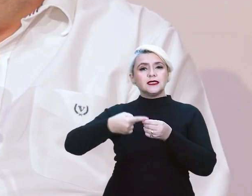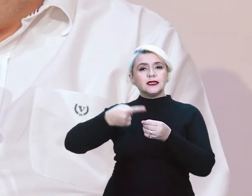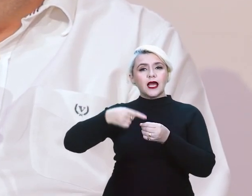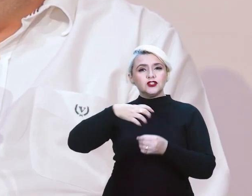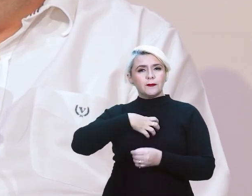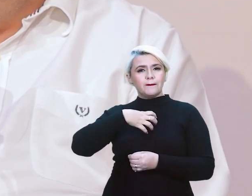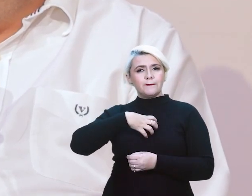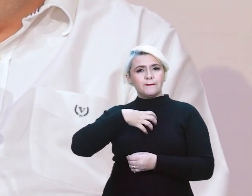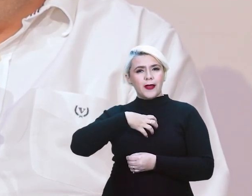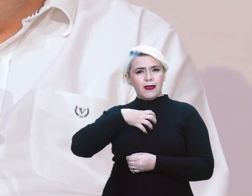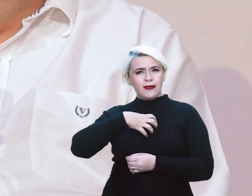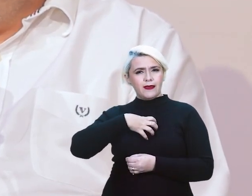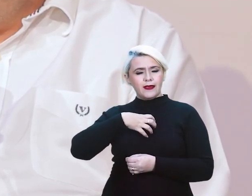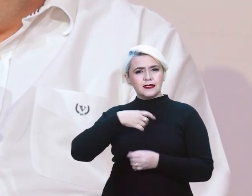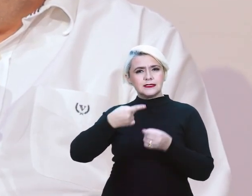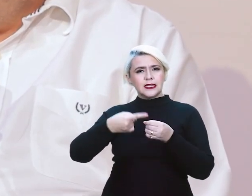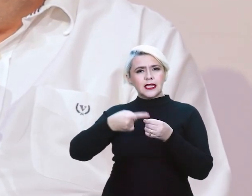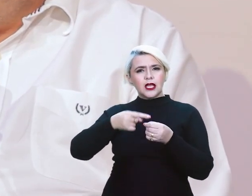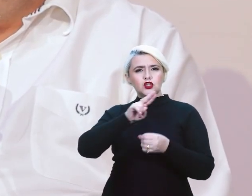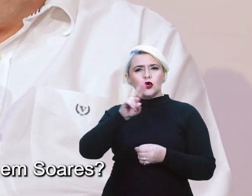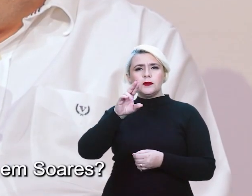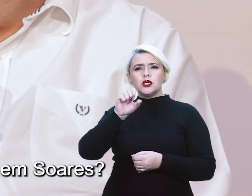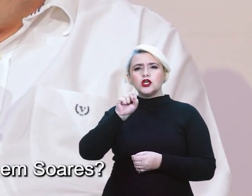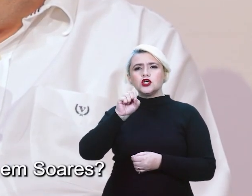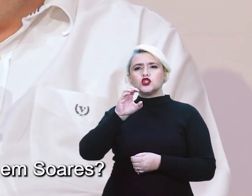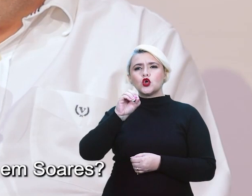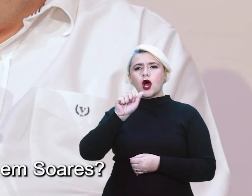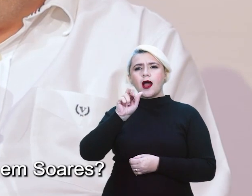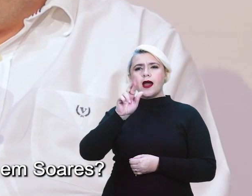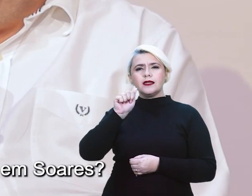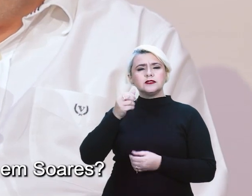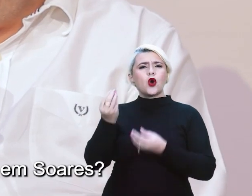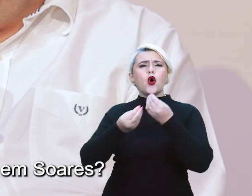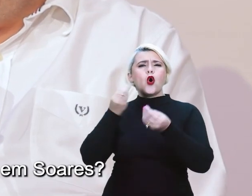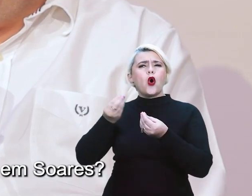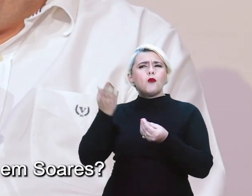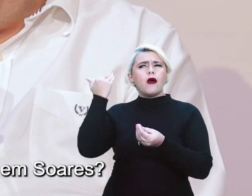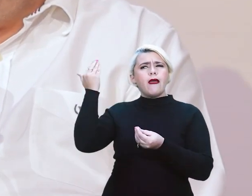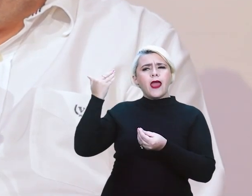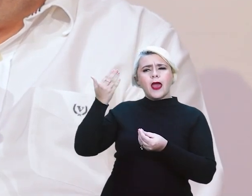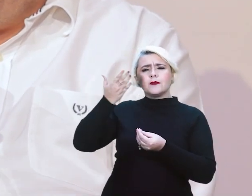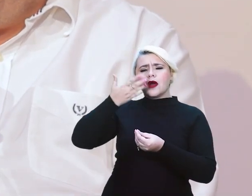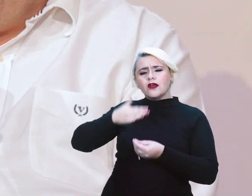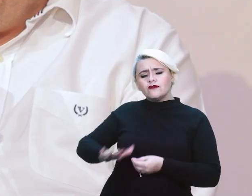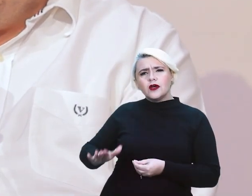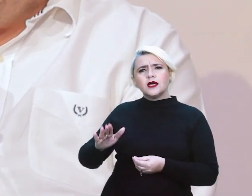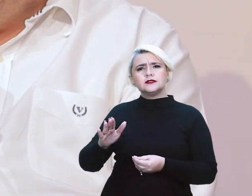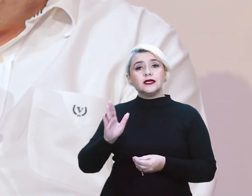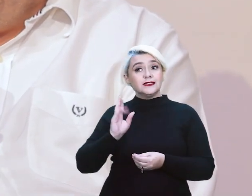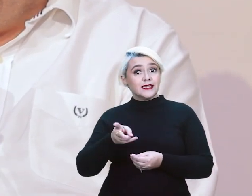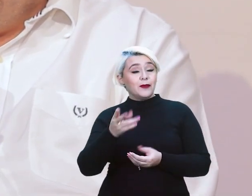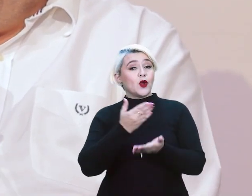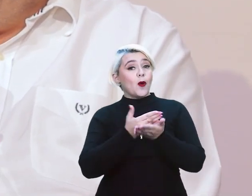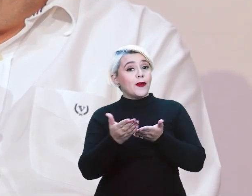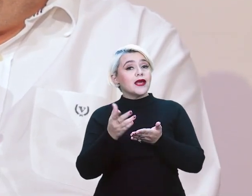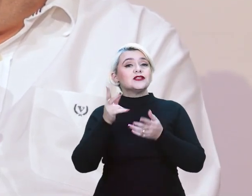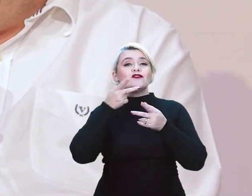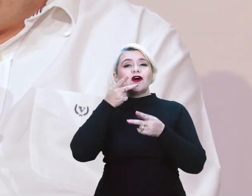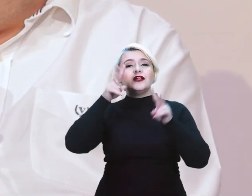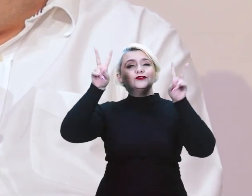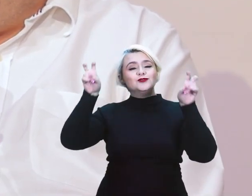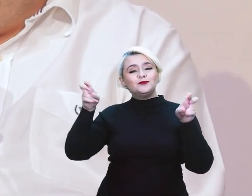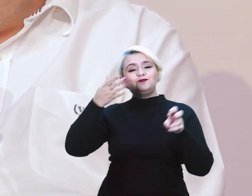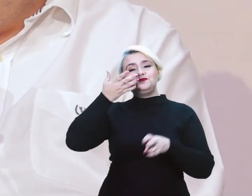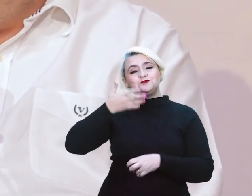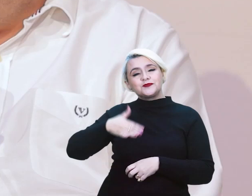de Soares, não é isso? Exatamente. Dumas, como é que era a sua infância lá em Soares? A gente sempre começa assim, ó, falando